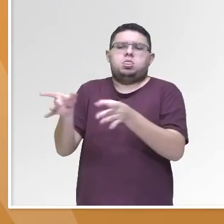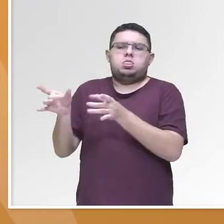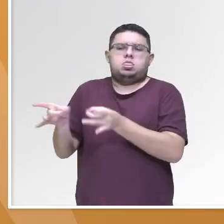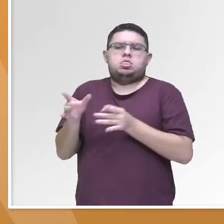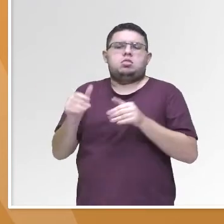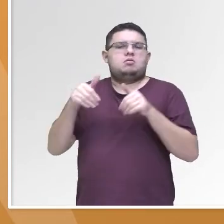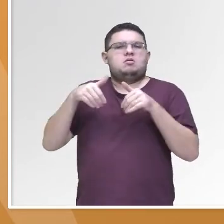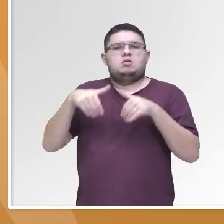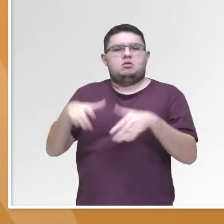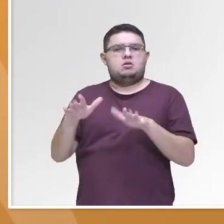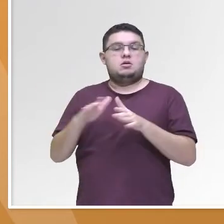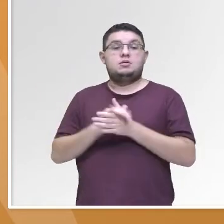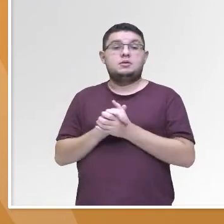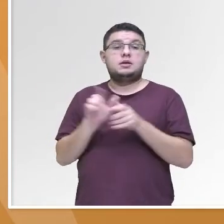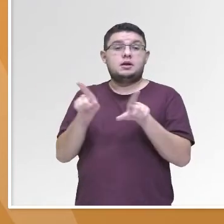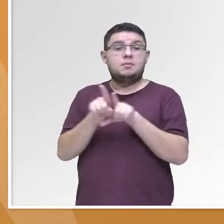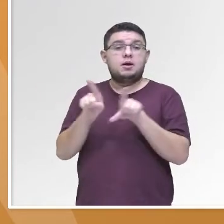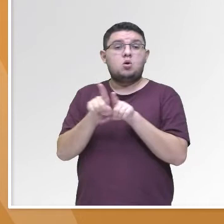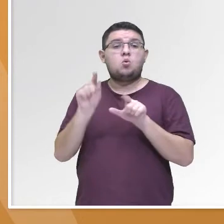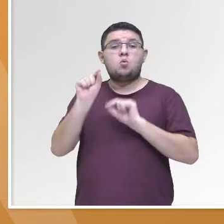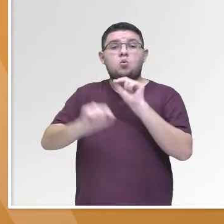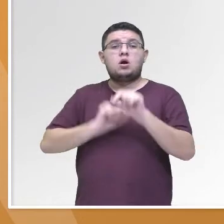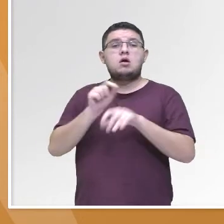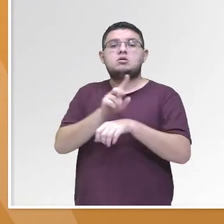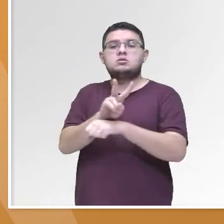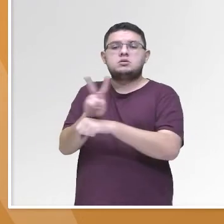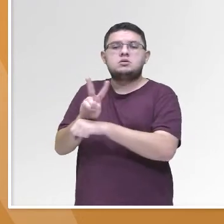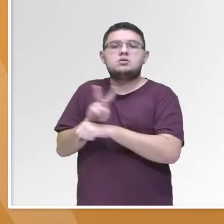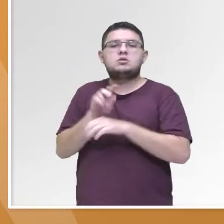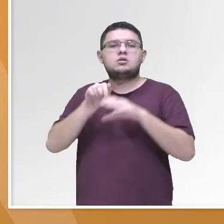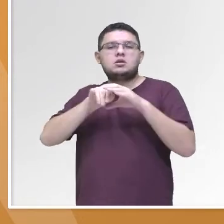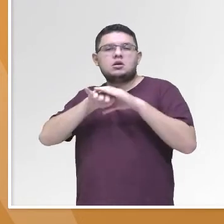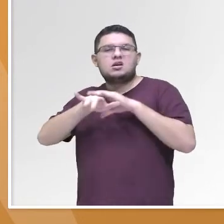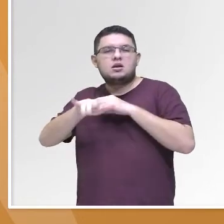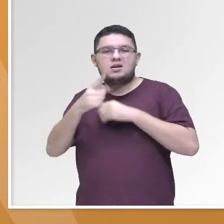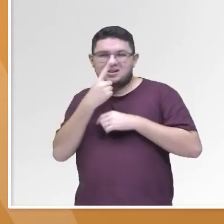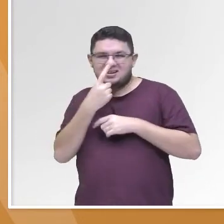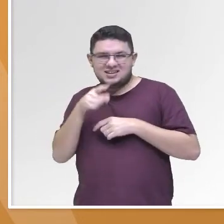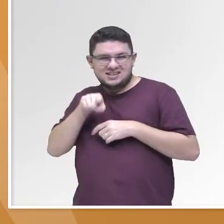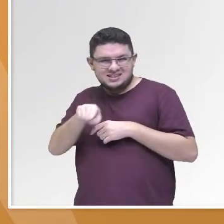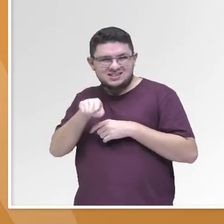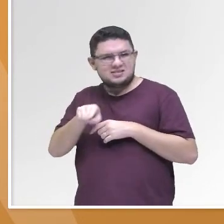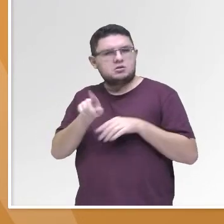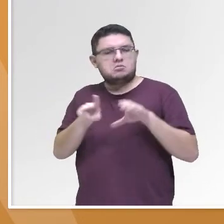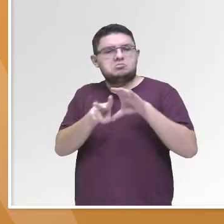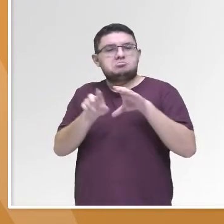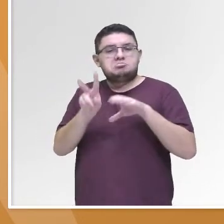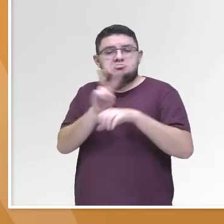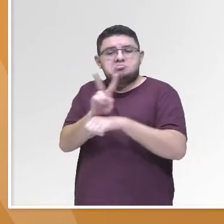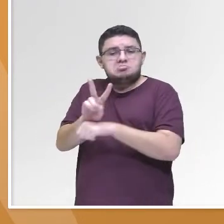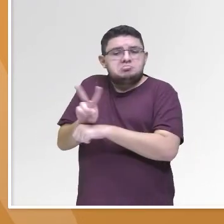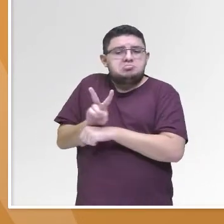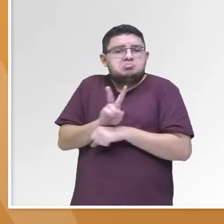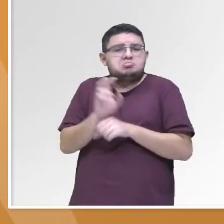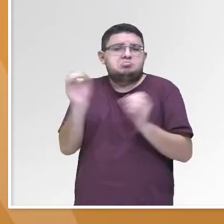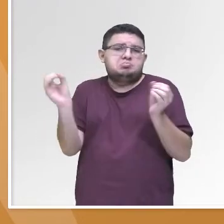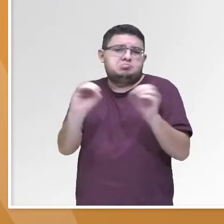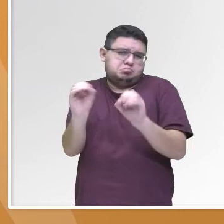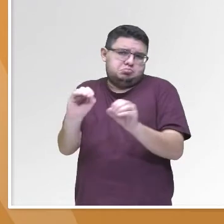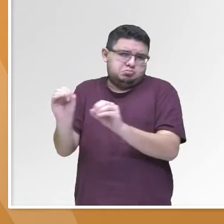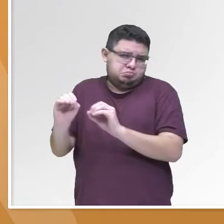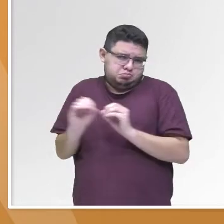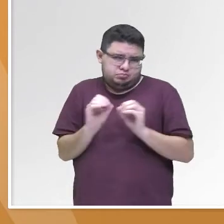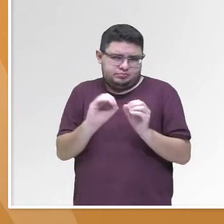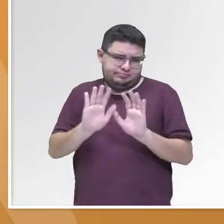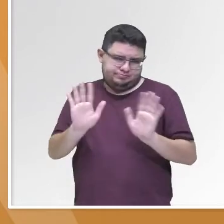sistema de tratamento também é o chorume, né? Que é aquele líquido ali que a gente viu anteriormente, com uma coloração escura, um cheiro desagradável.